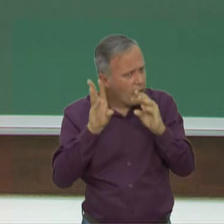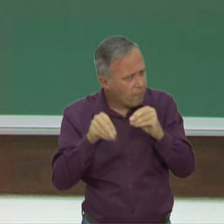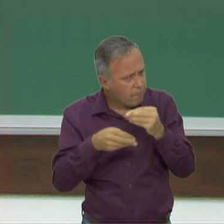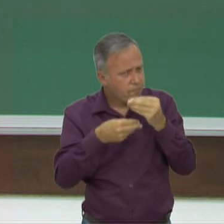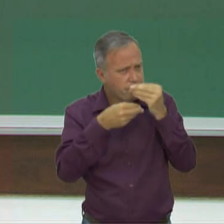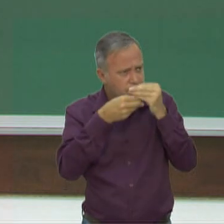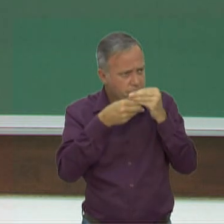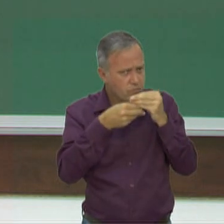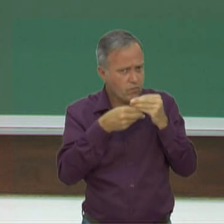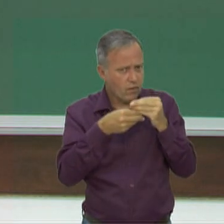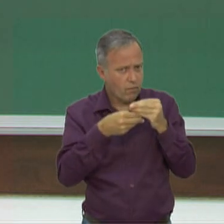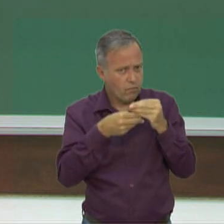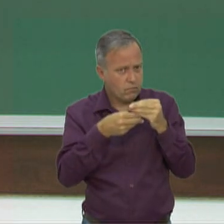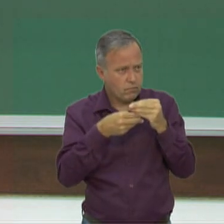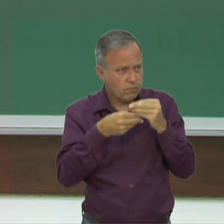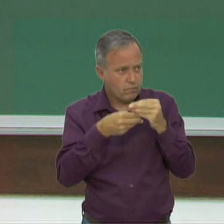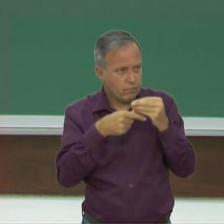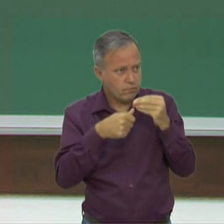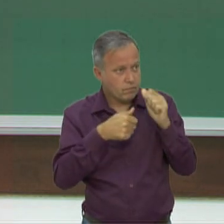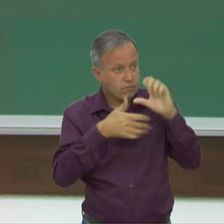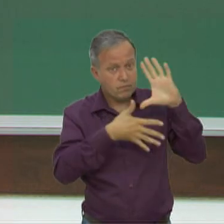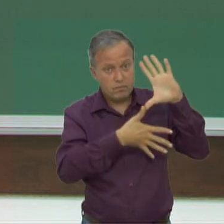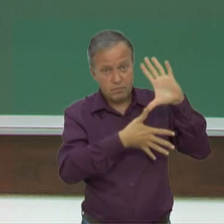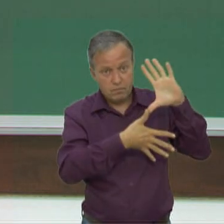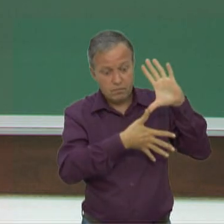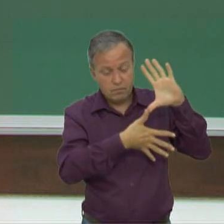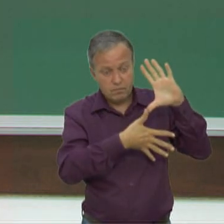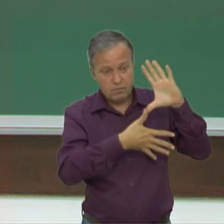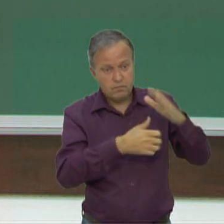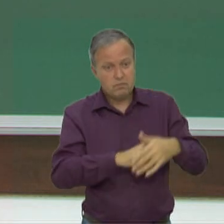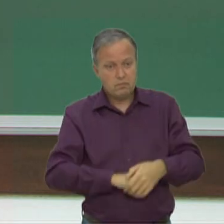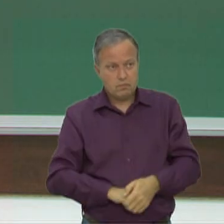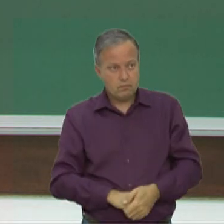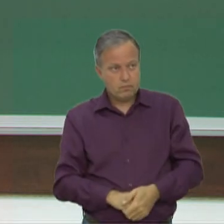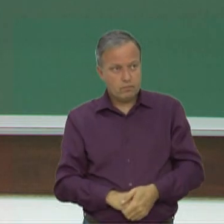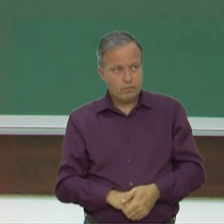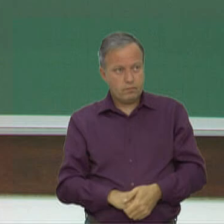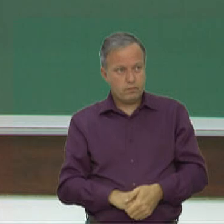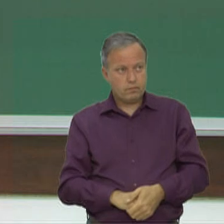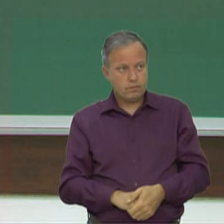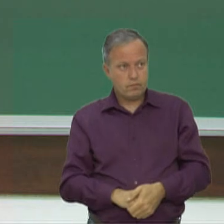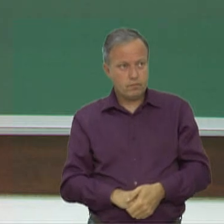vêm constituindo a América, tá?